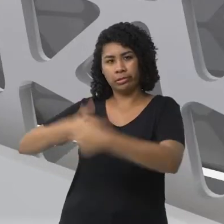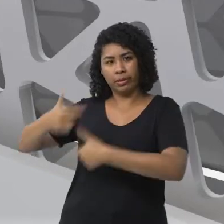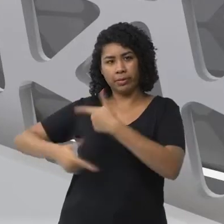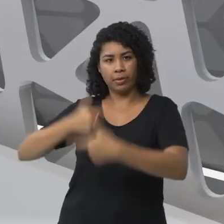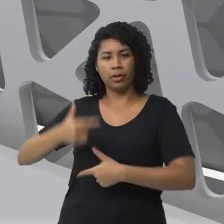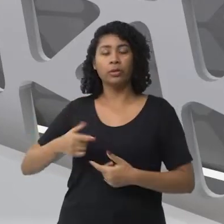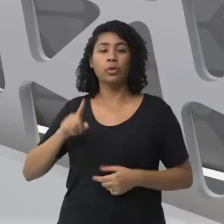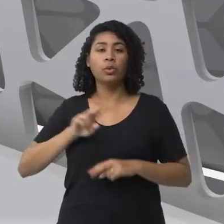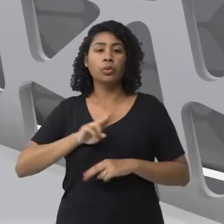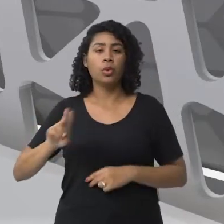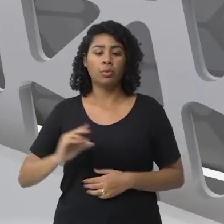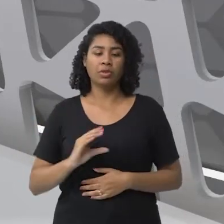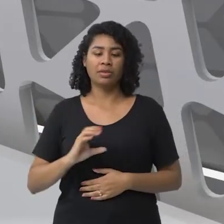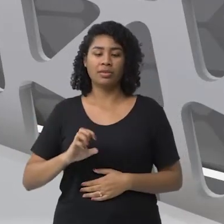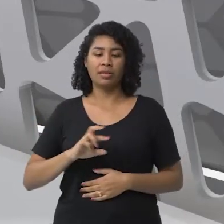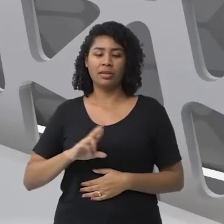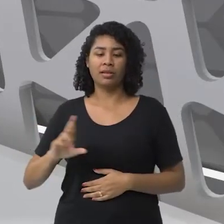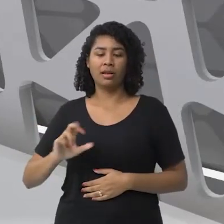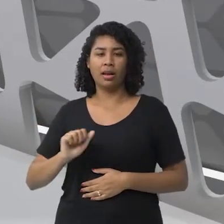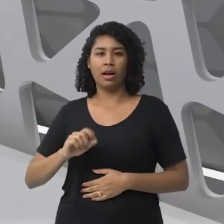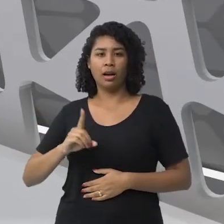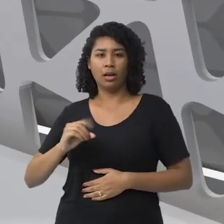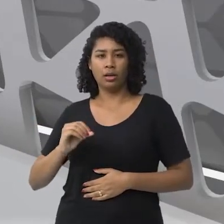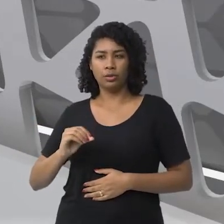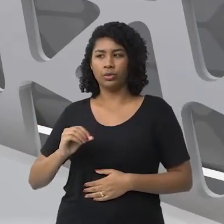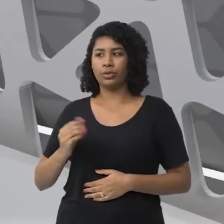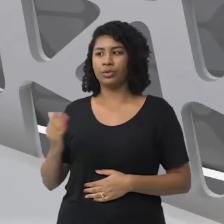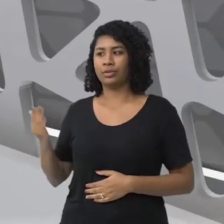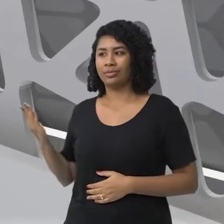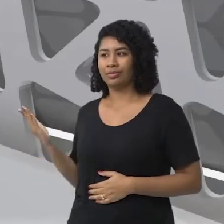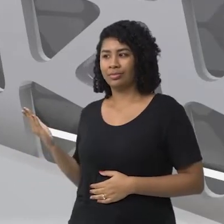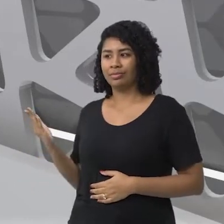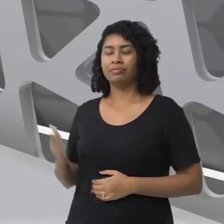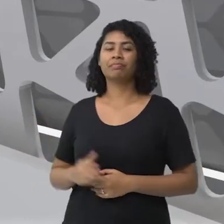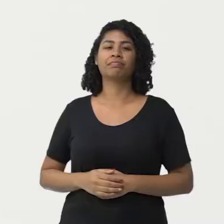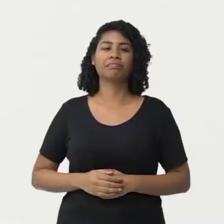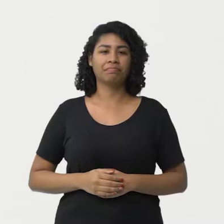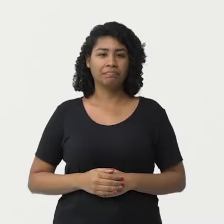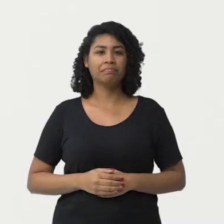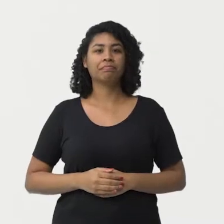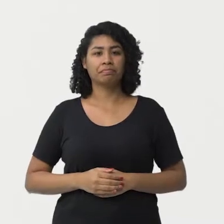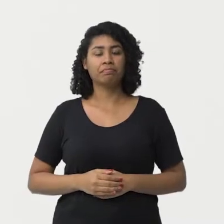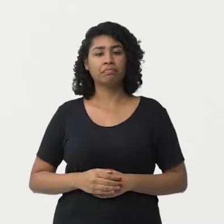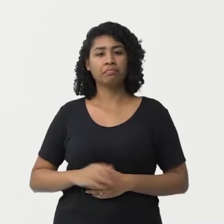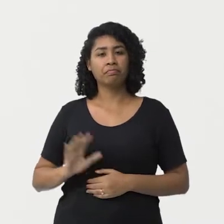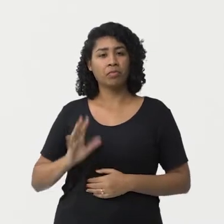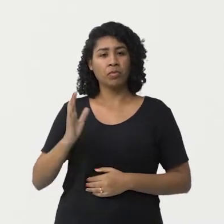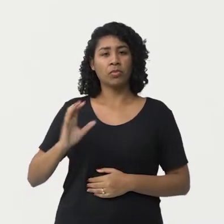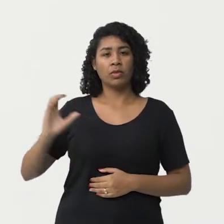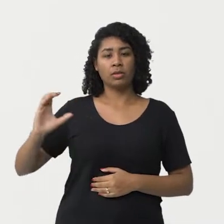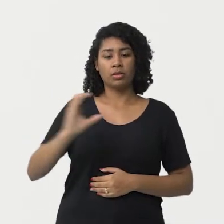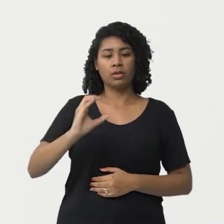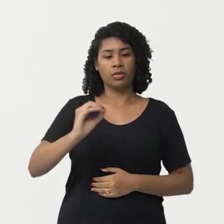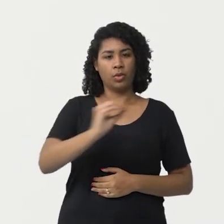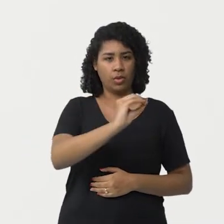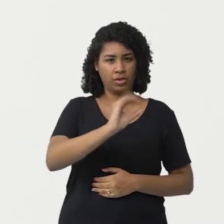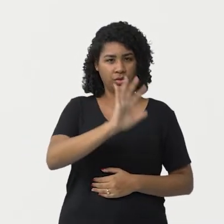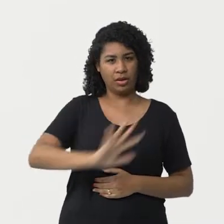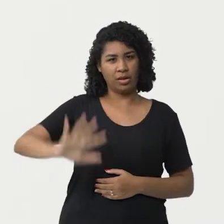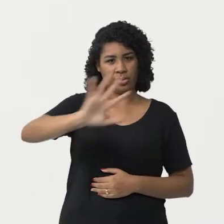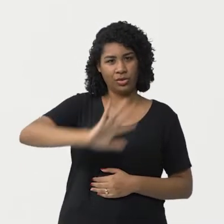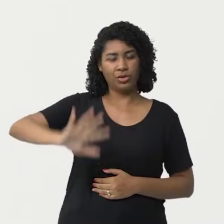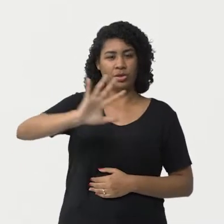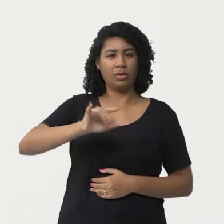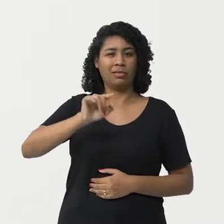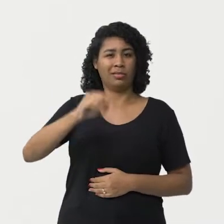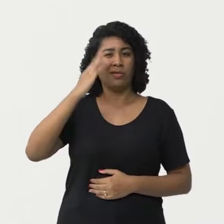sobre o cerrado. O cerrado a gente encontra, né, no meio do nosso país, na região do centro-oeste, onde é desenvolvida, né, a gente é conhecida,